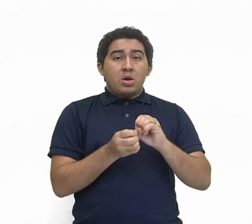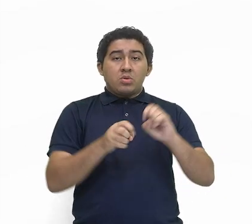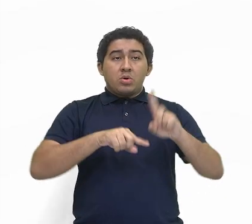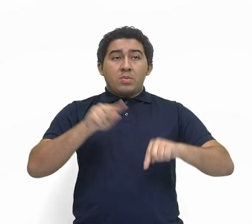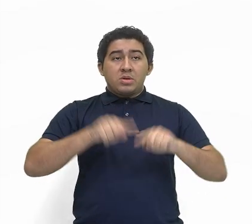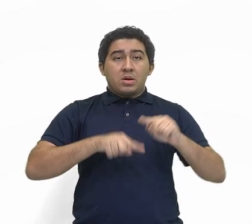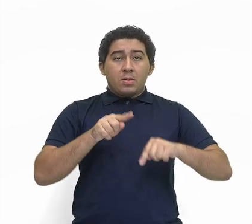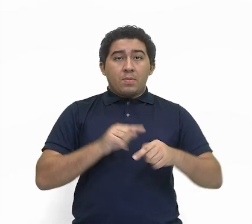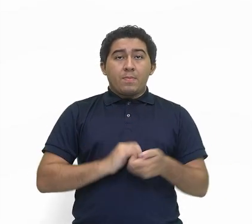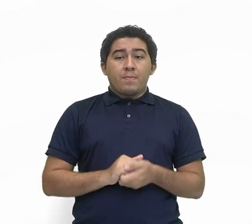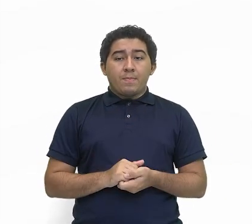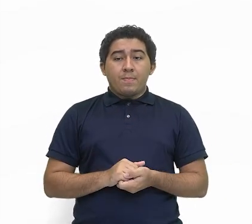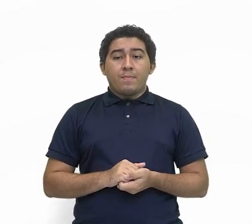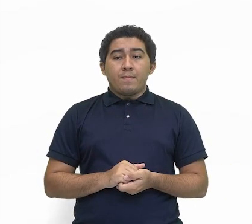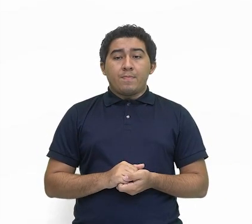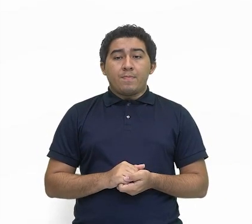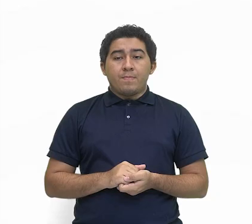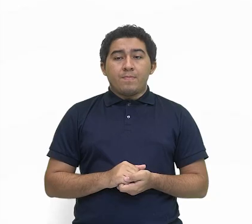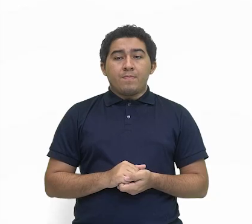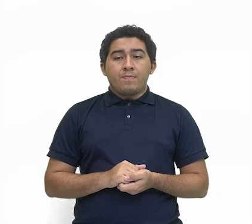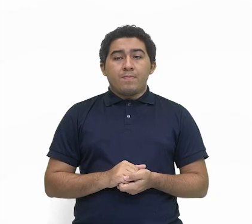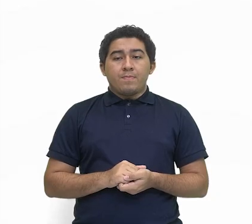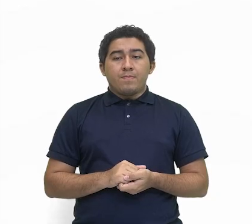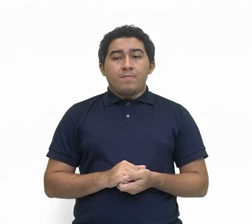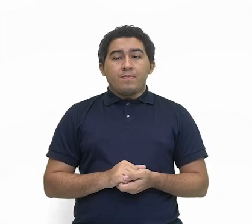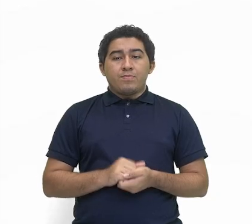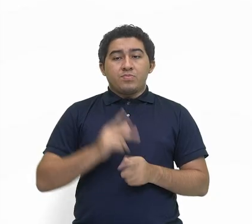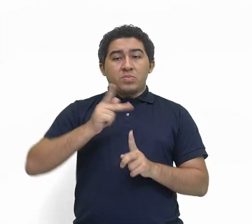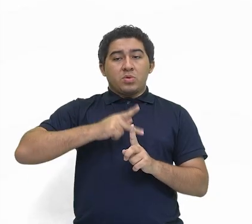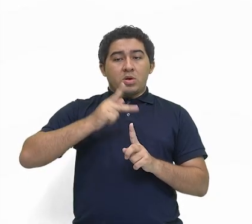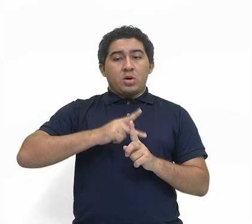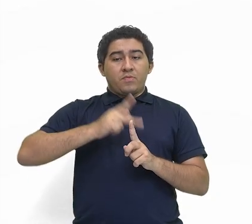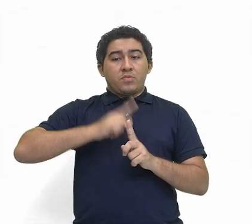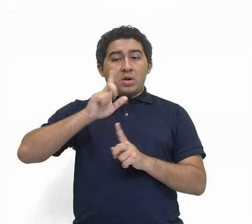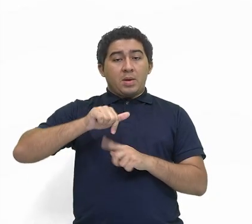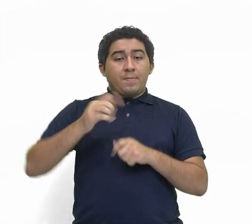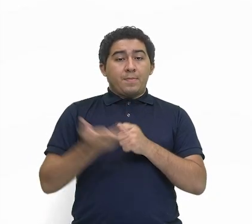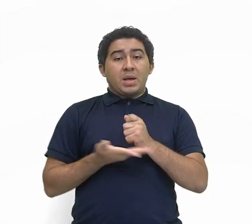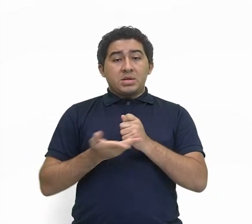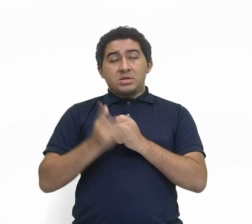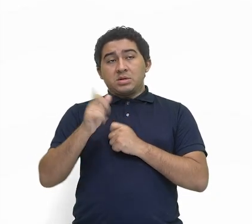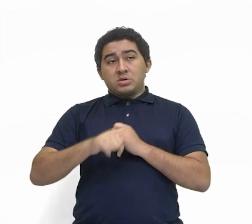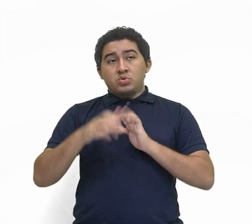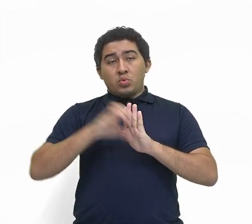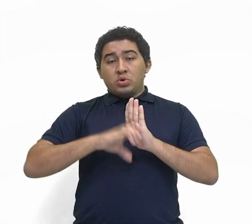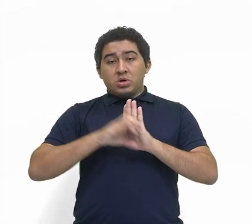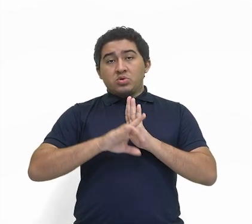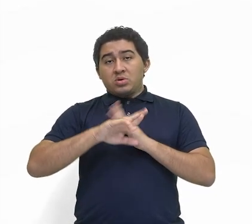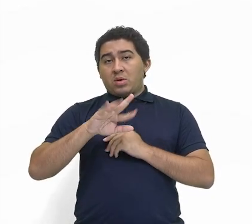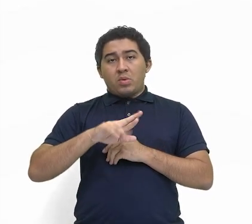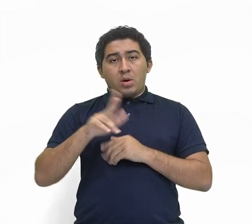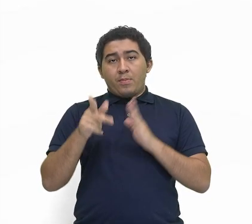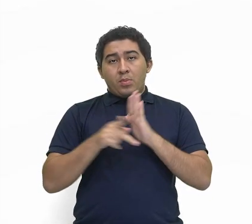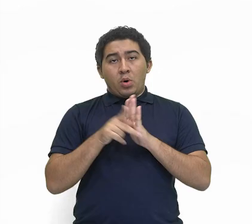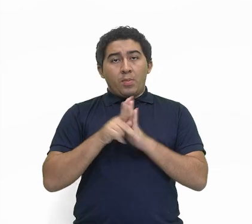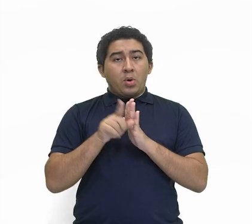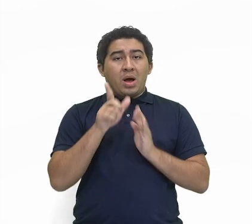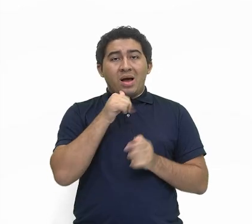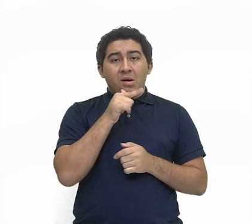corpo, certo? A escala Kelvin é baseada nesse conceito, não nos pontos fixos da